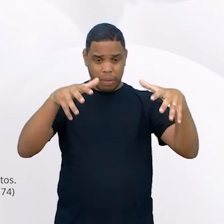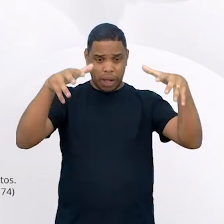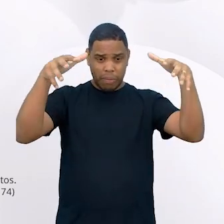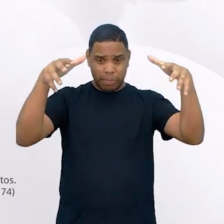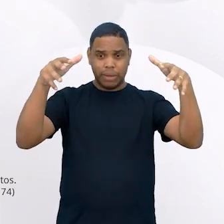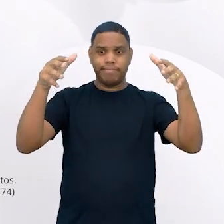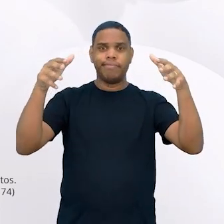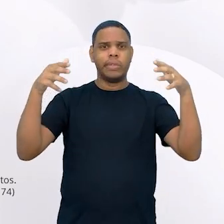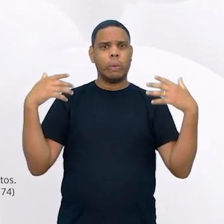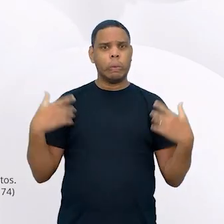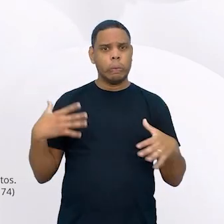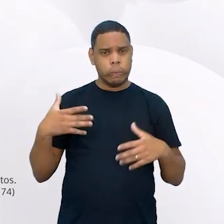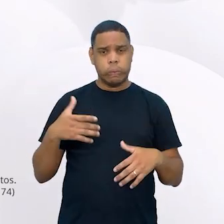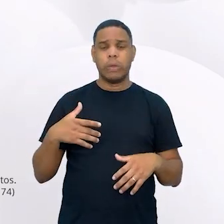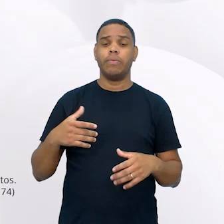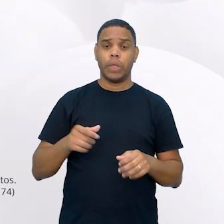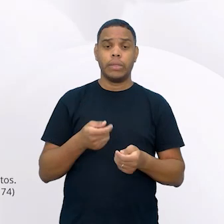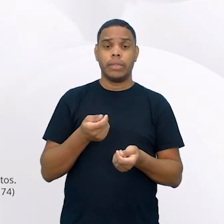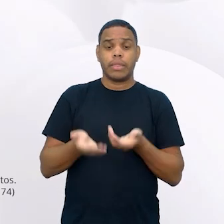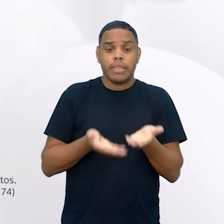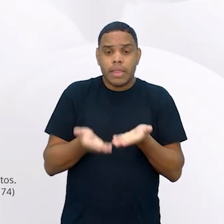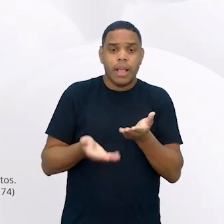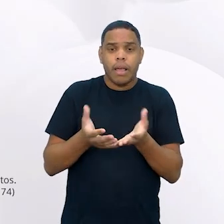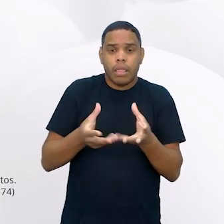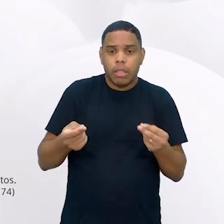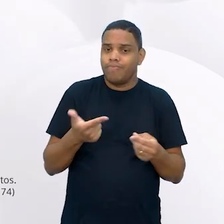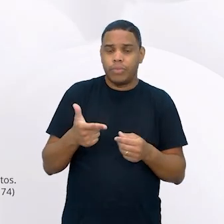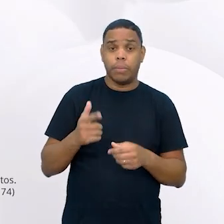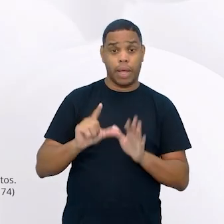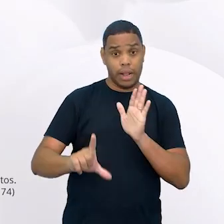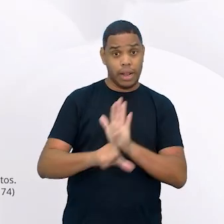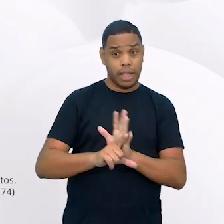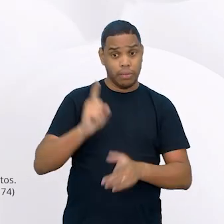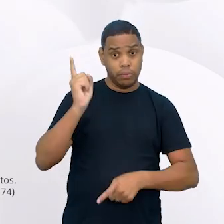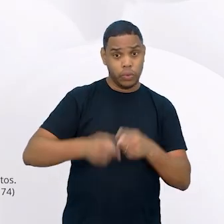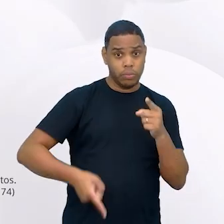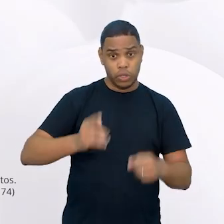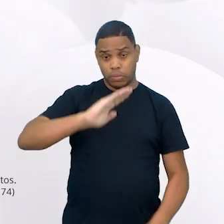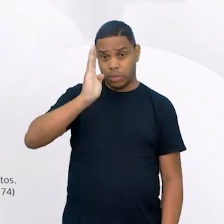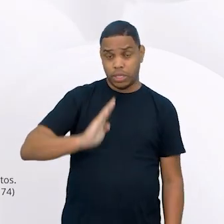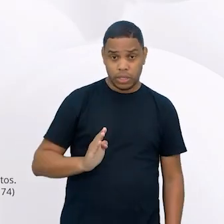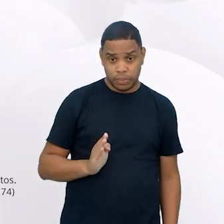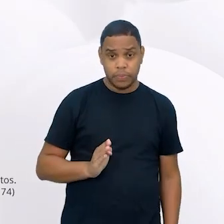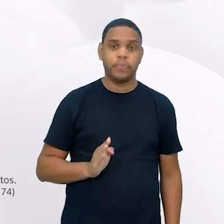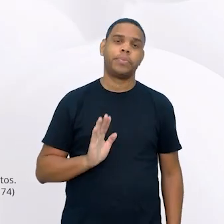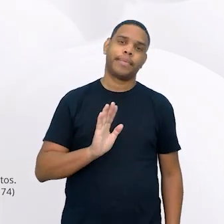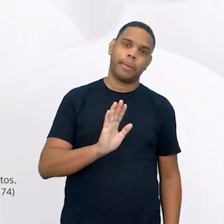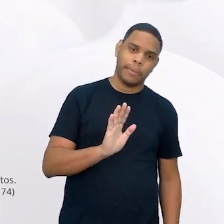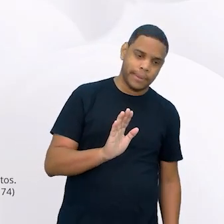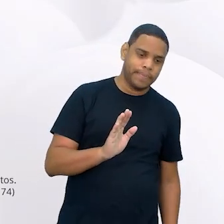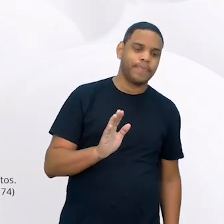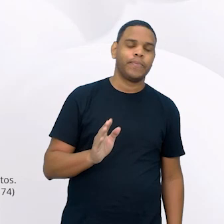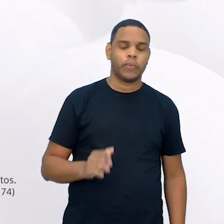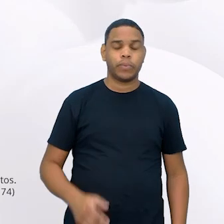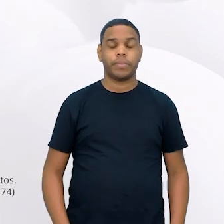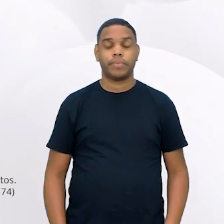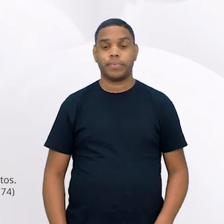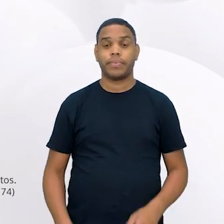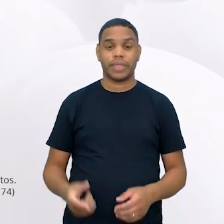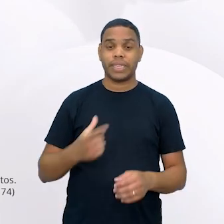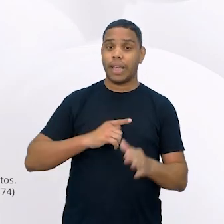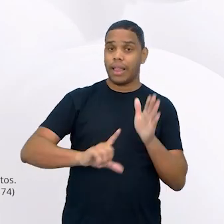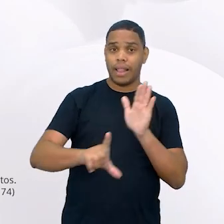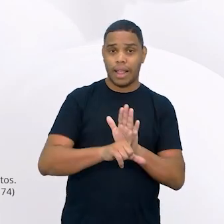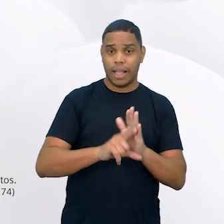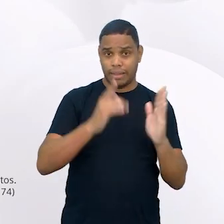do direito ambiental já proibiu os lixões no Brasil, mas é aquela história que acontece muito aqui, que é a lei que não